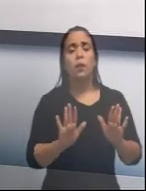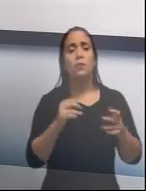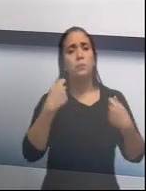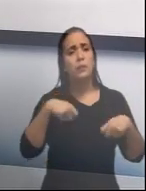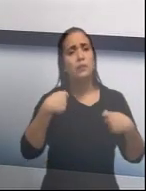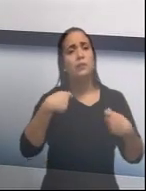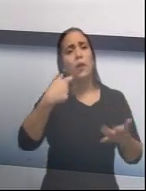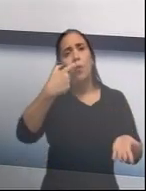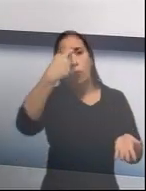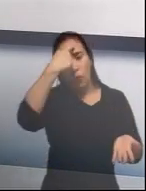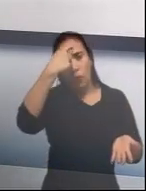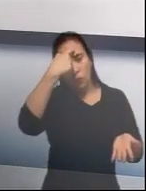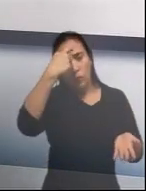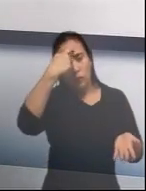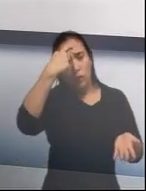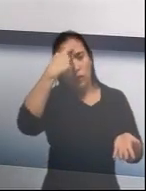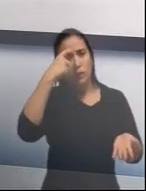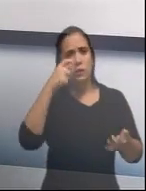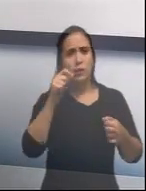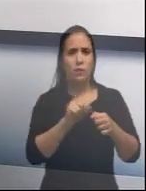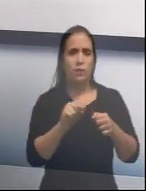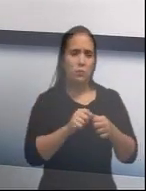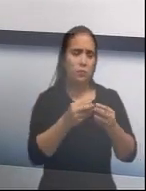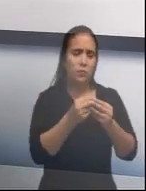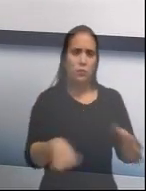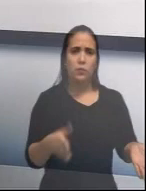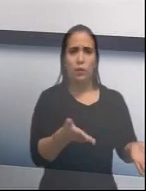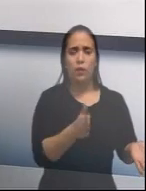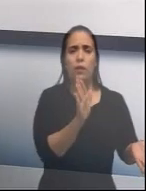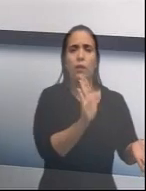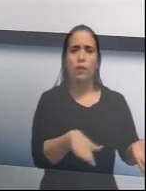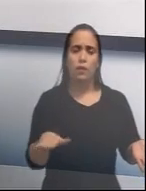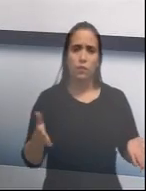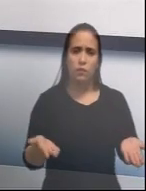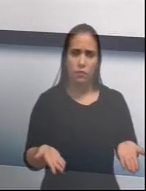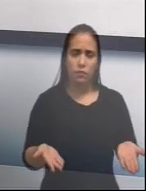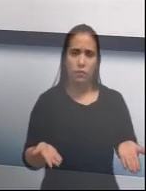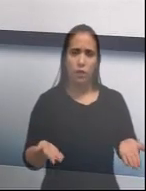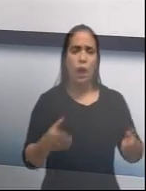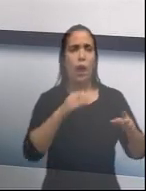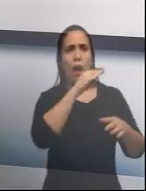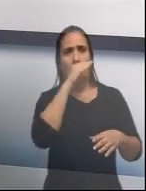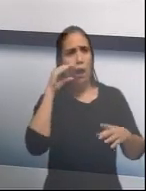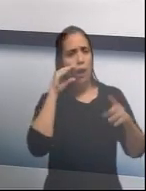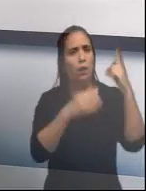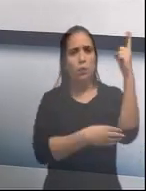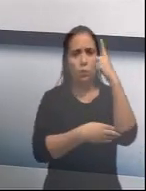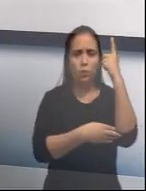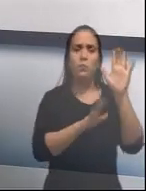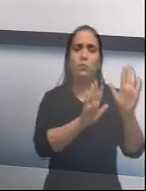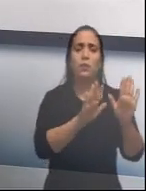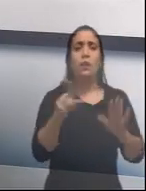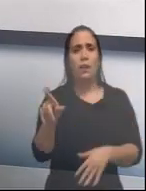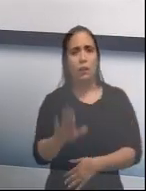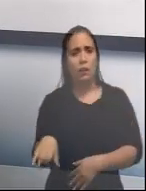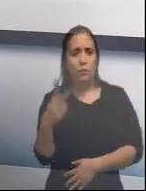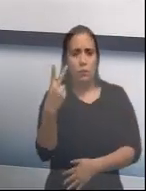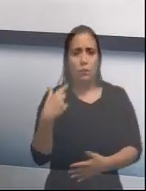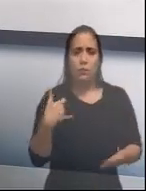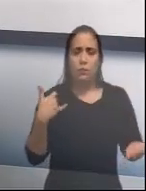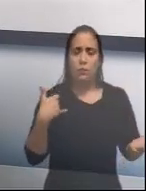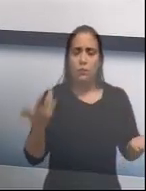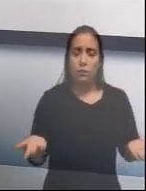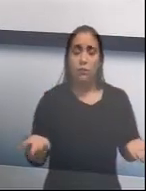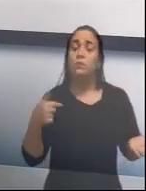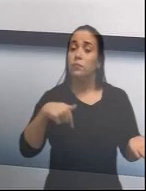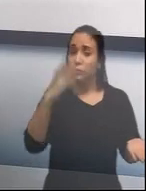de entender que ele não deveria fazer aquilo com aquela criança, né? Com os adultos, nem que eu digo nada, mas com a criança de 2 anos. No